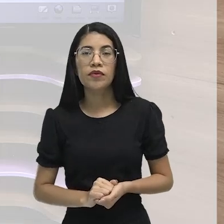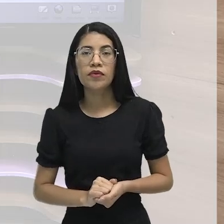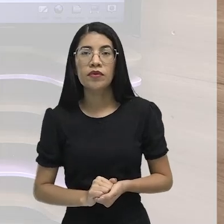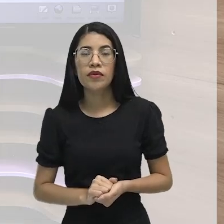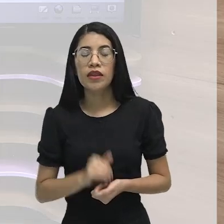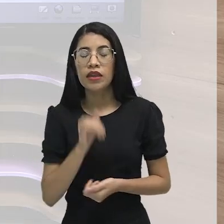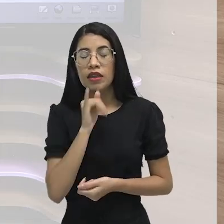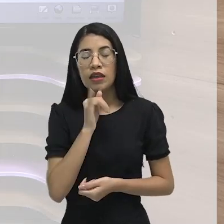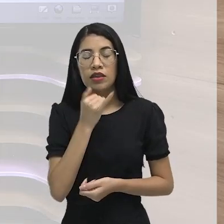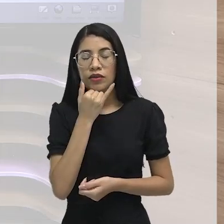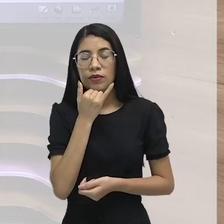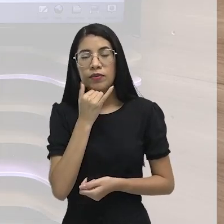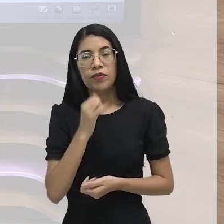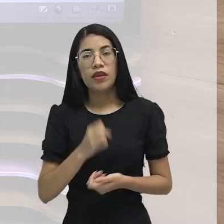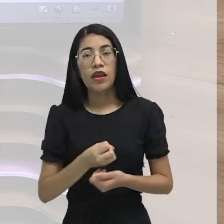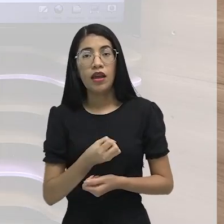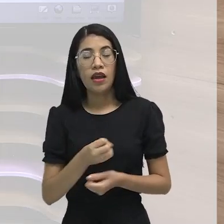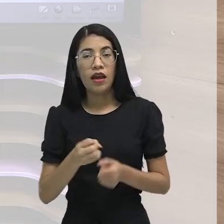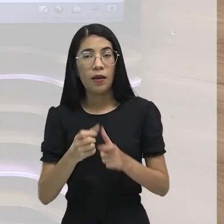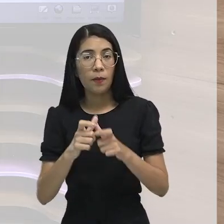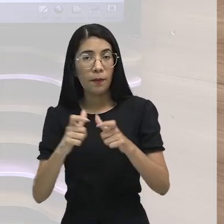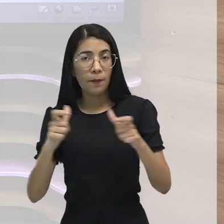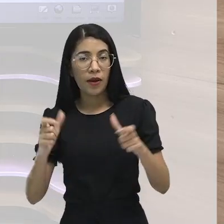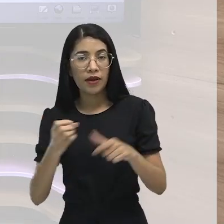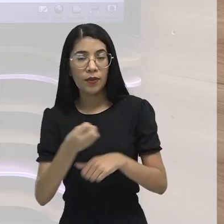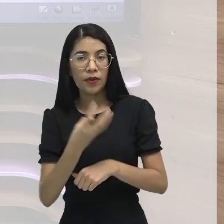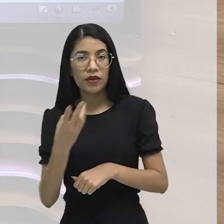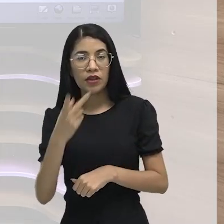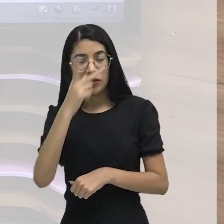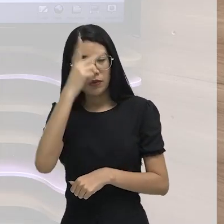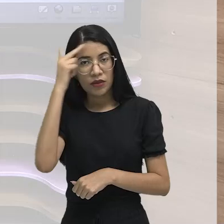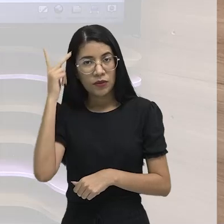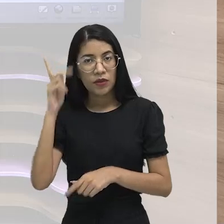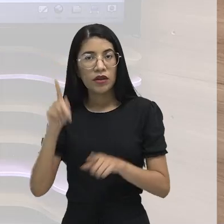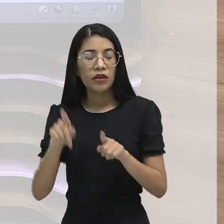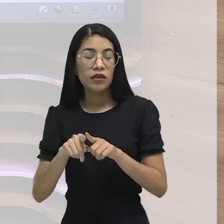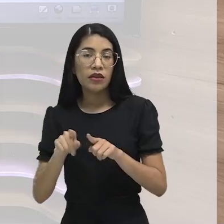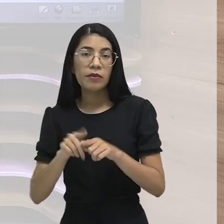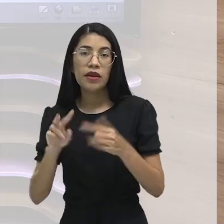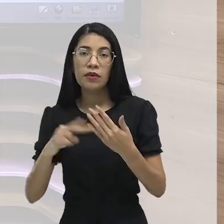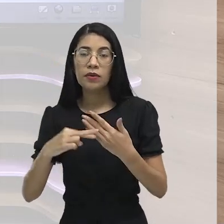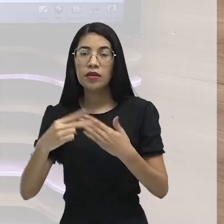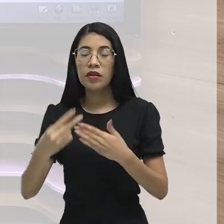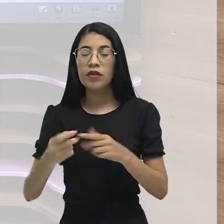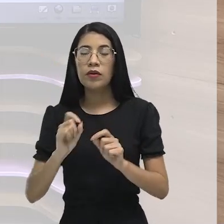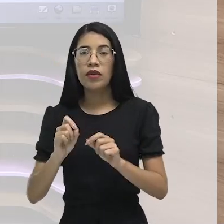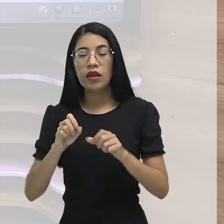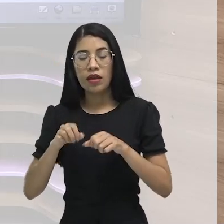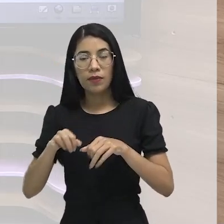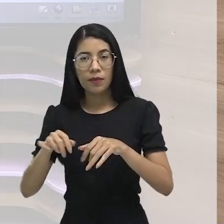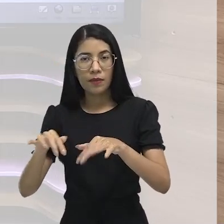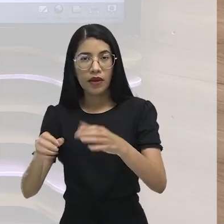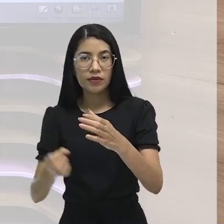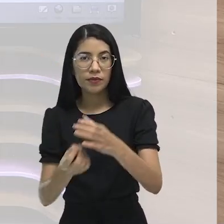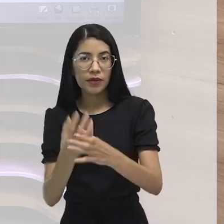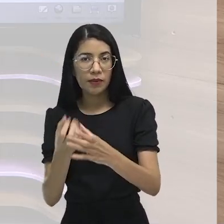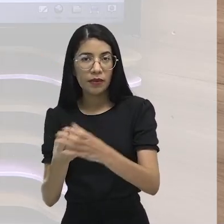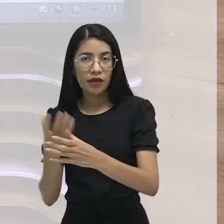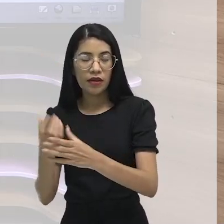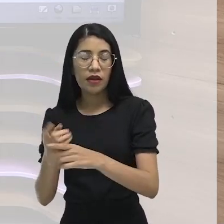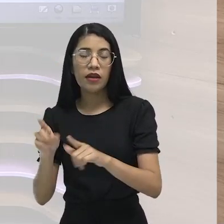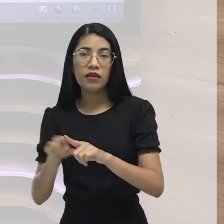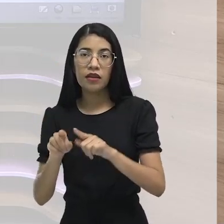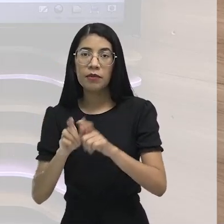a quantidade de pessoas, consequentemente a quantidade de árvores plantadas